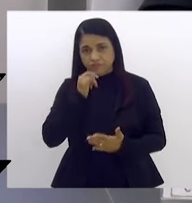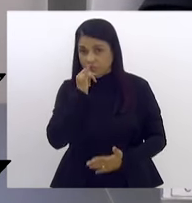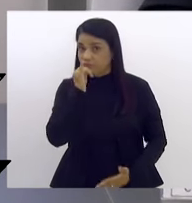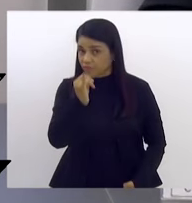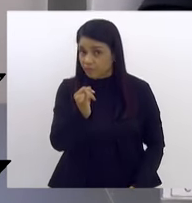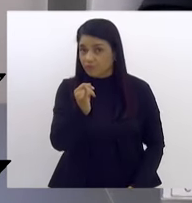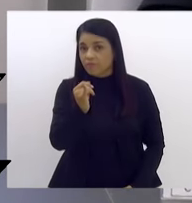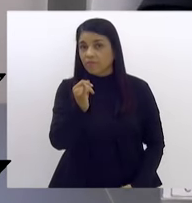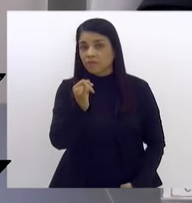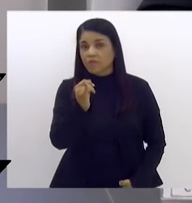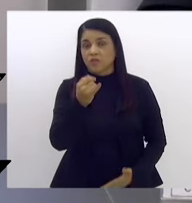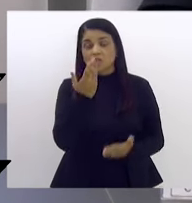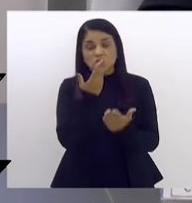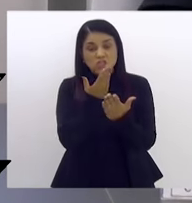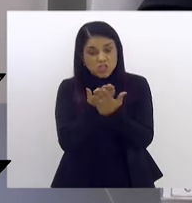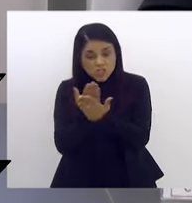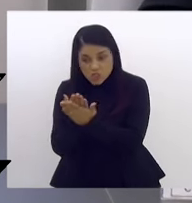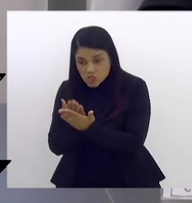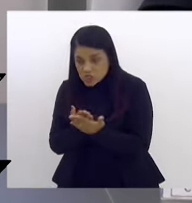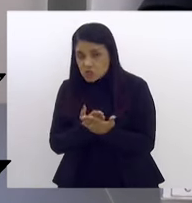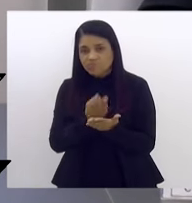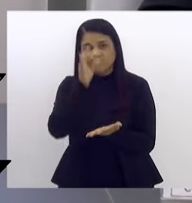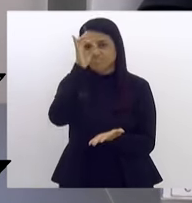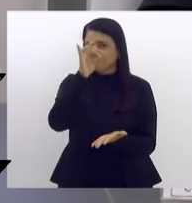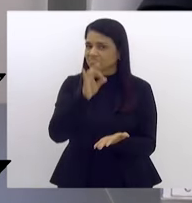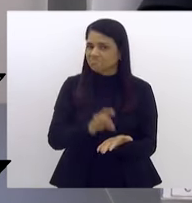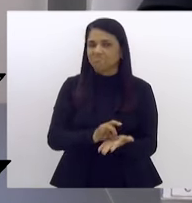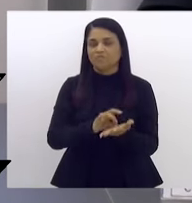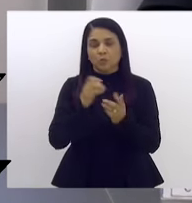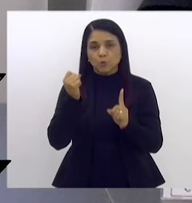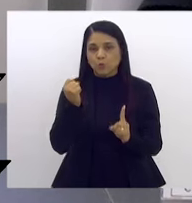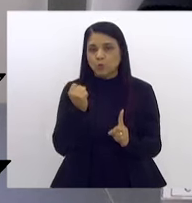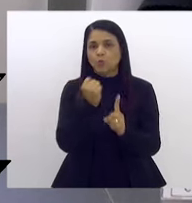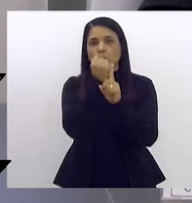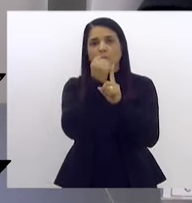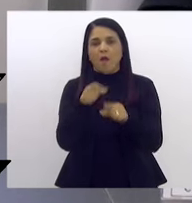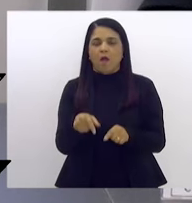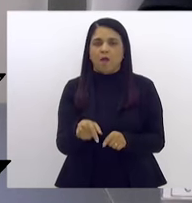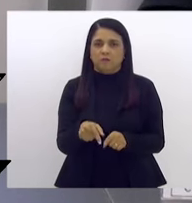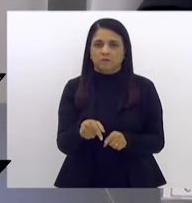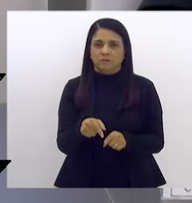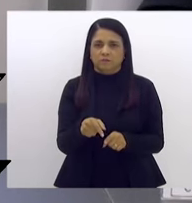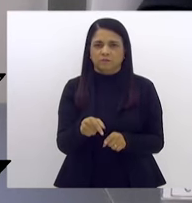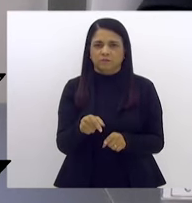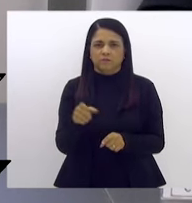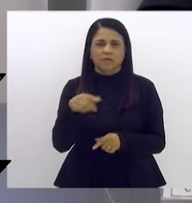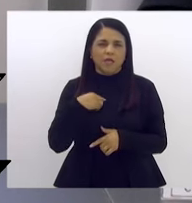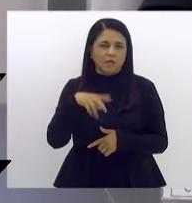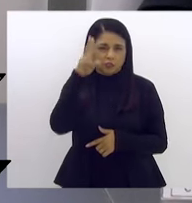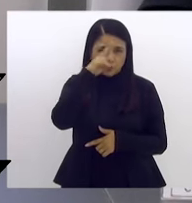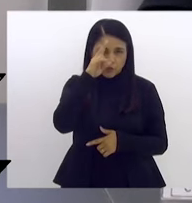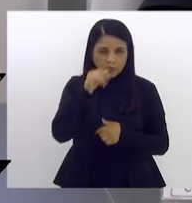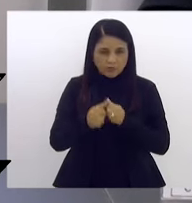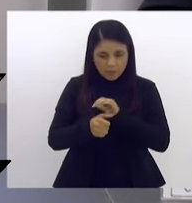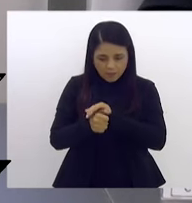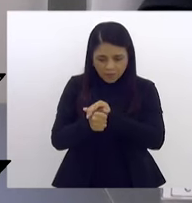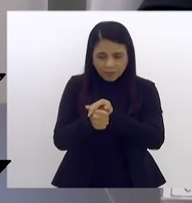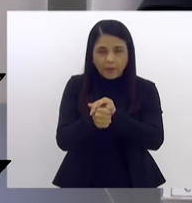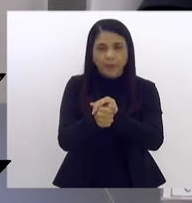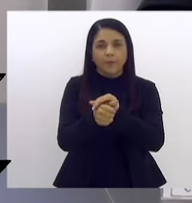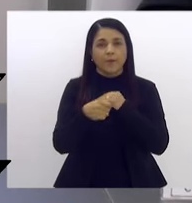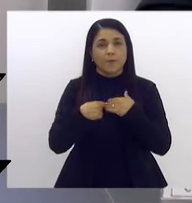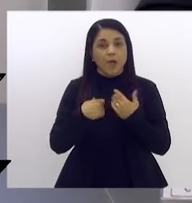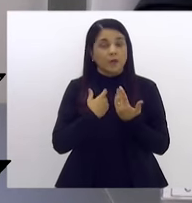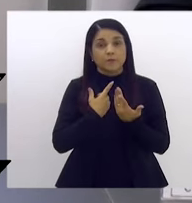estudo de fato consistente sobre o impacto tem aquela história das tartaru e tudo mais mas eu nunca vi um